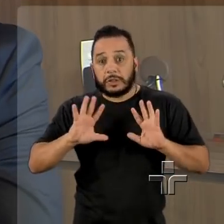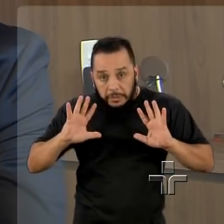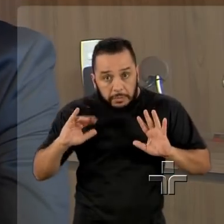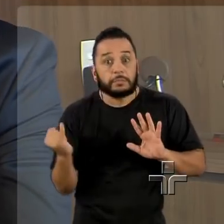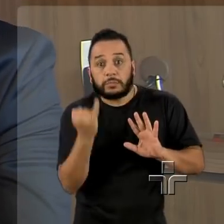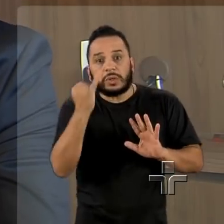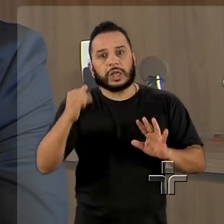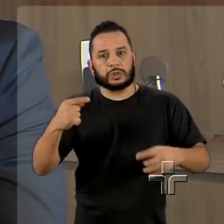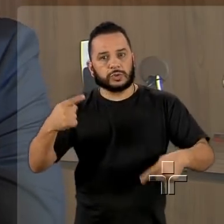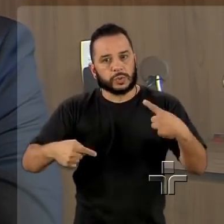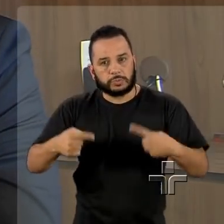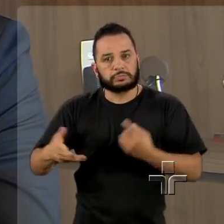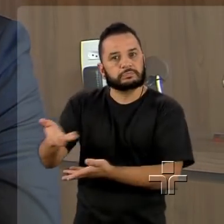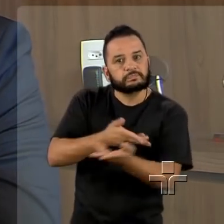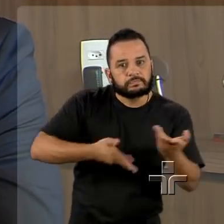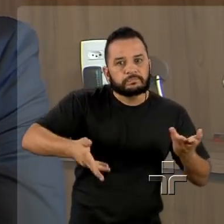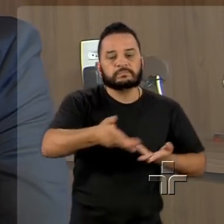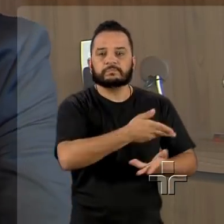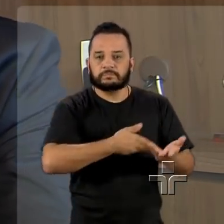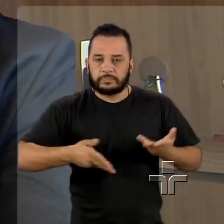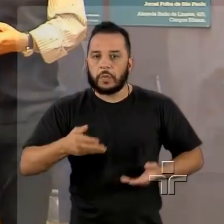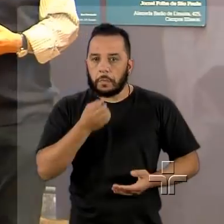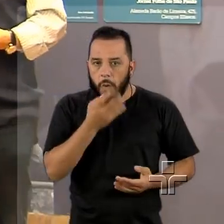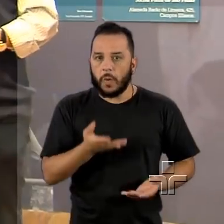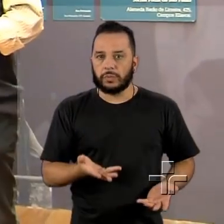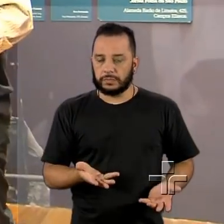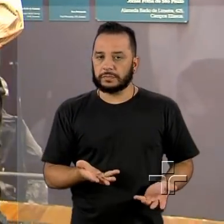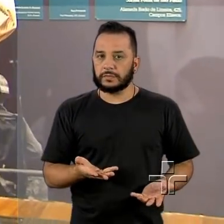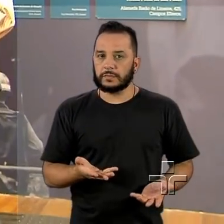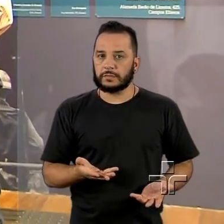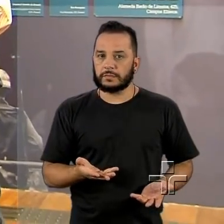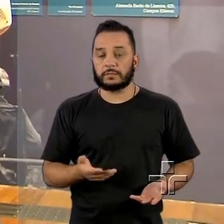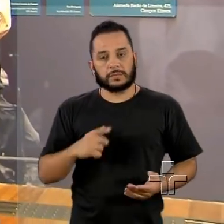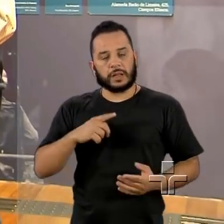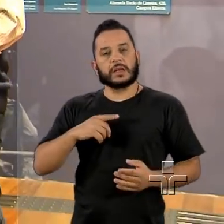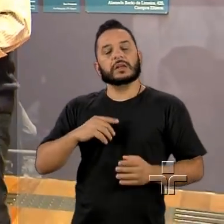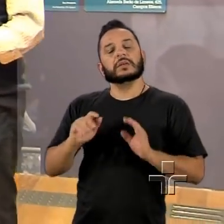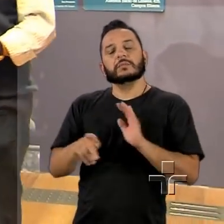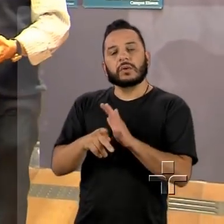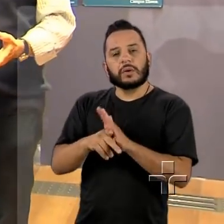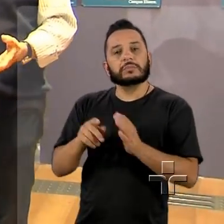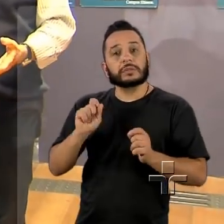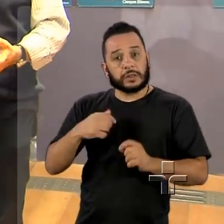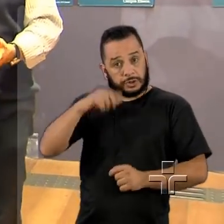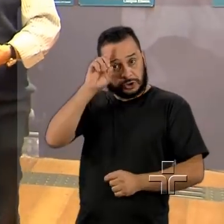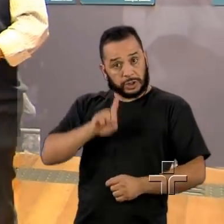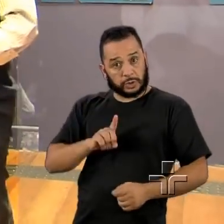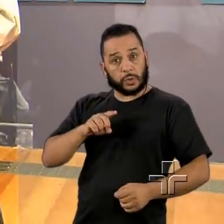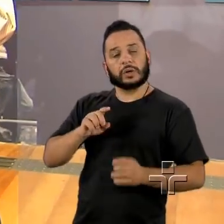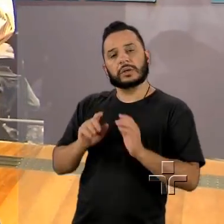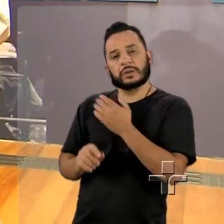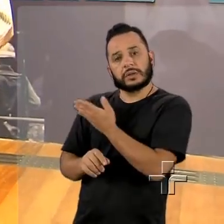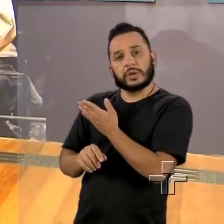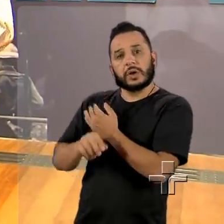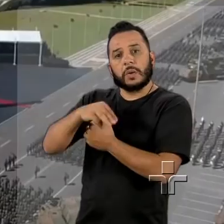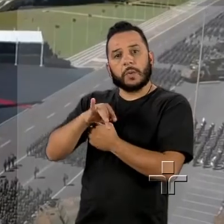com equipamentos e tecnologias atuais. Segundo o próprio Exército, é a primeira vez desde